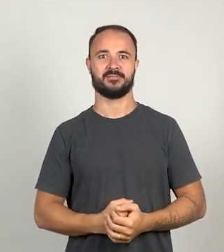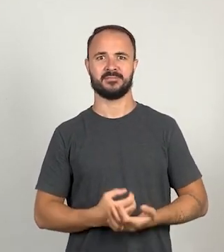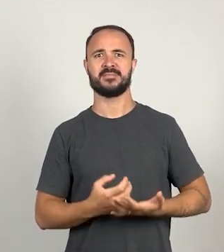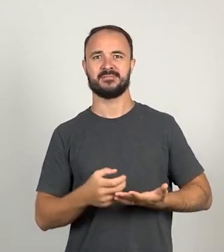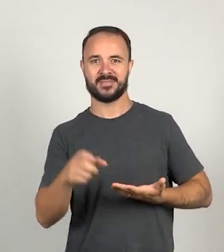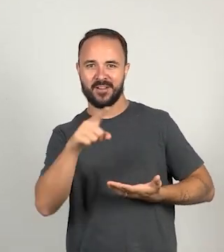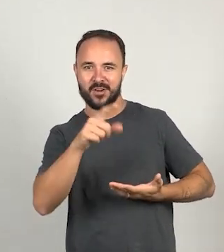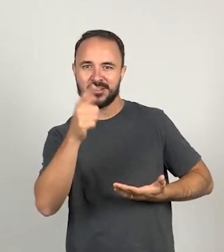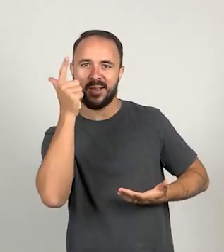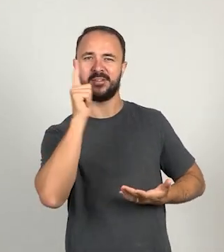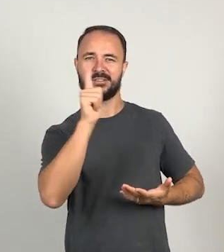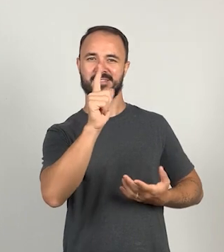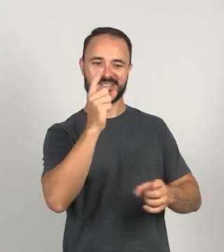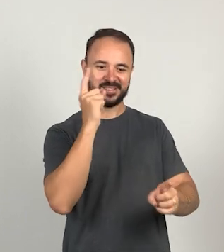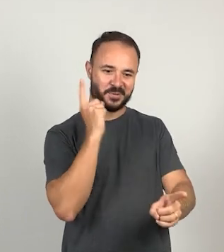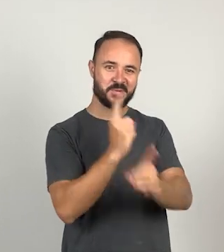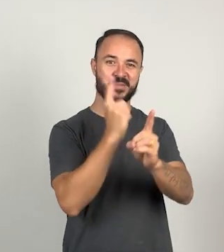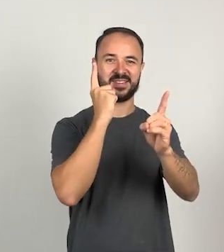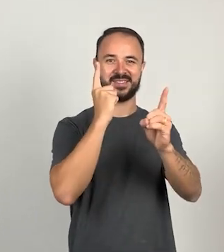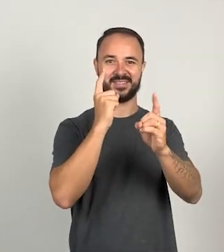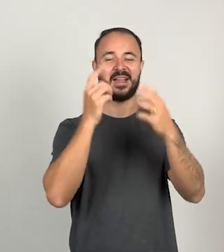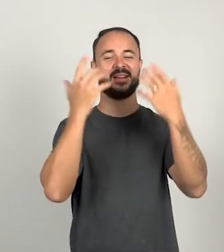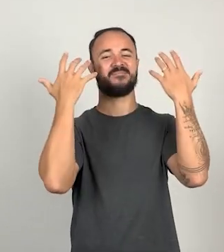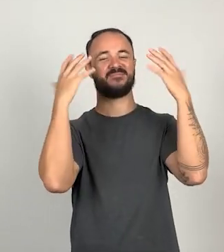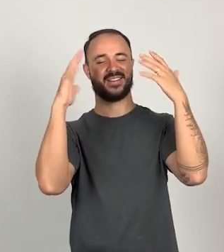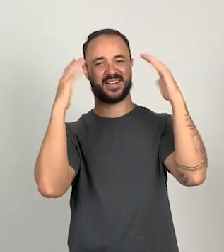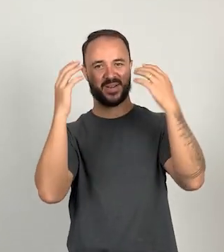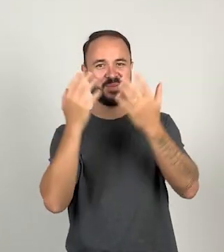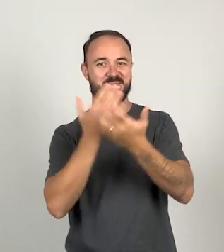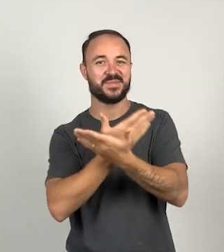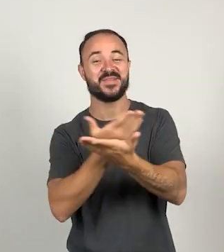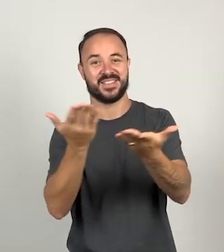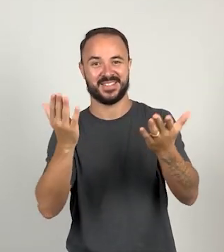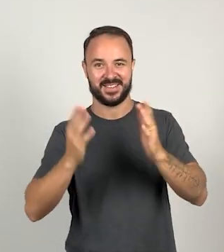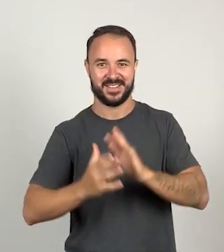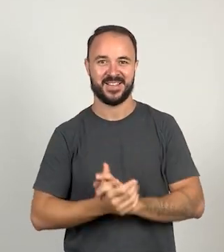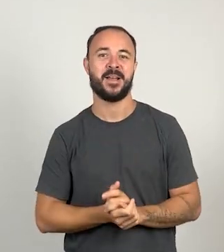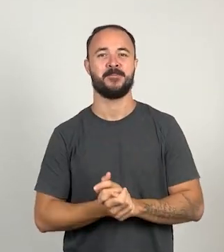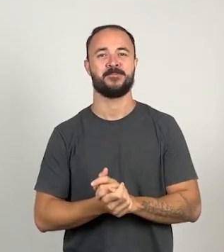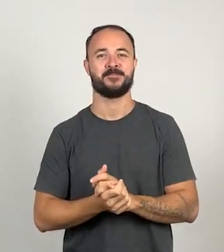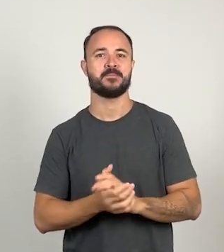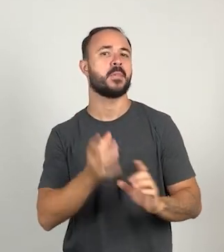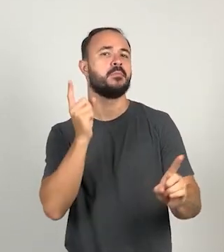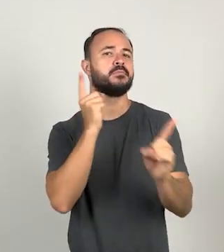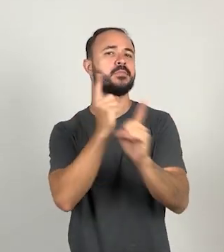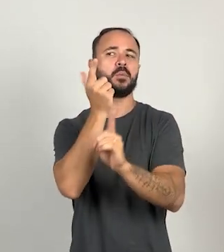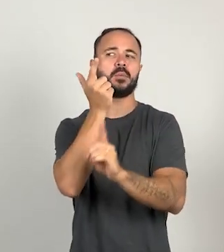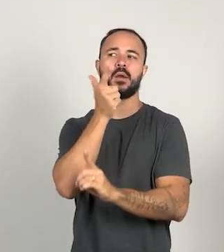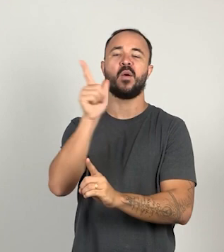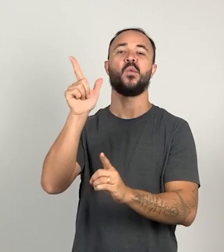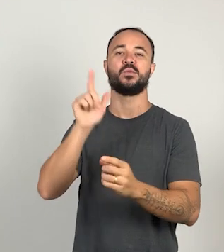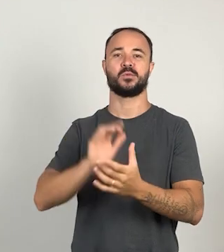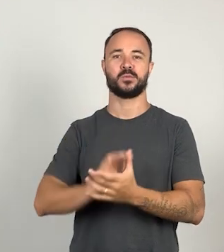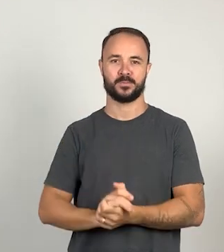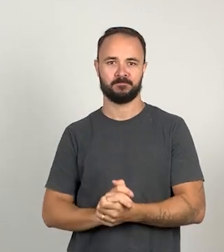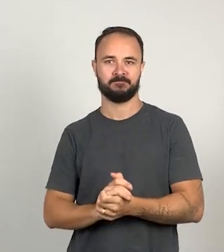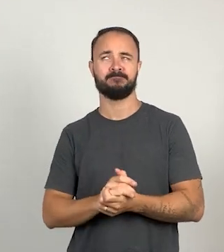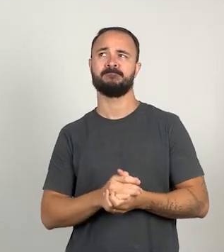Você conseguiu descobrir? Palmas para você. Vamos descobrir outro?